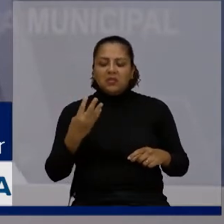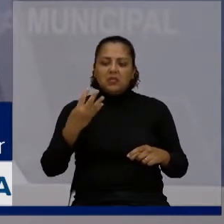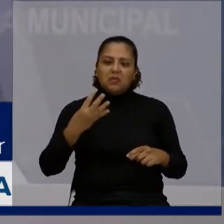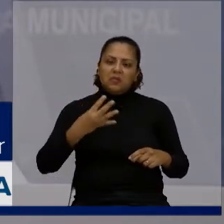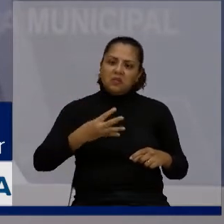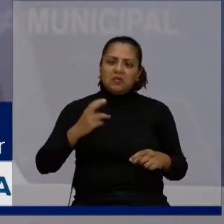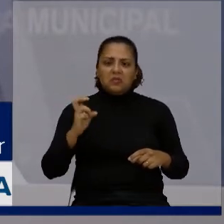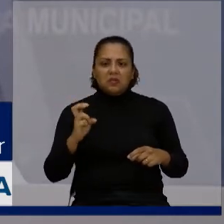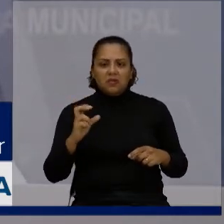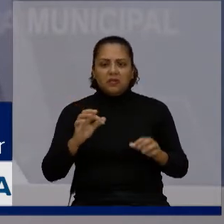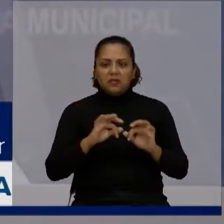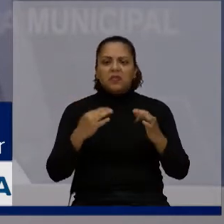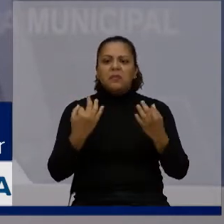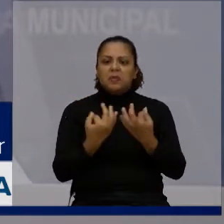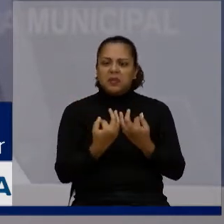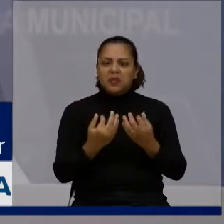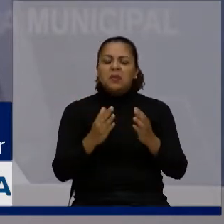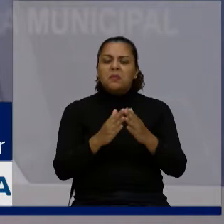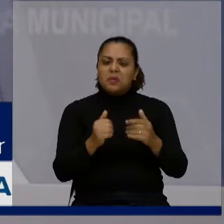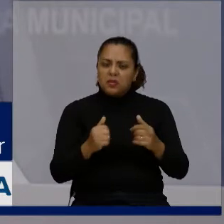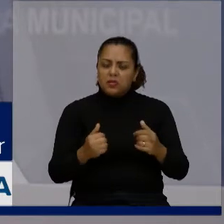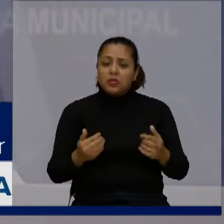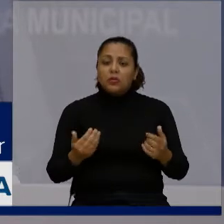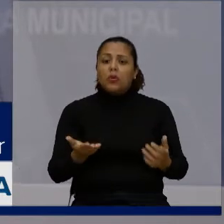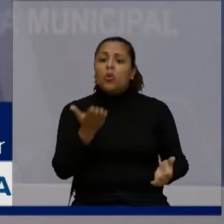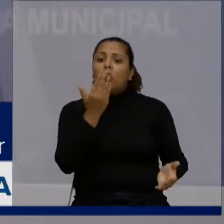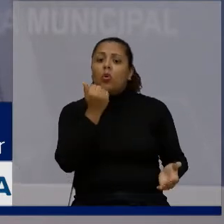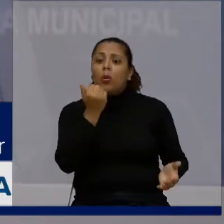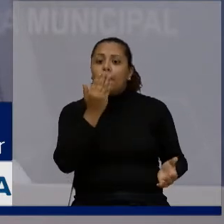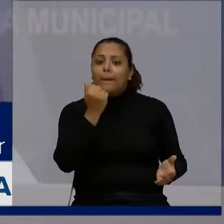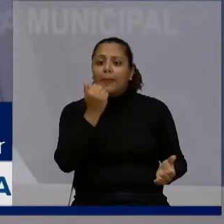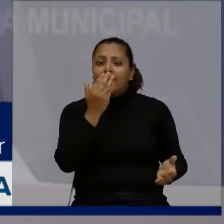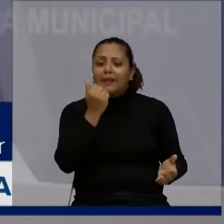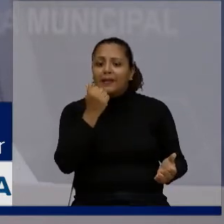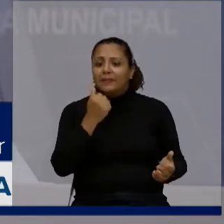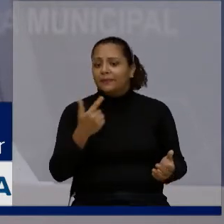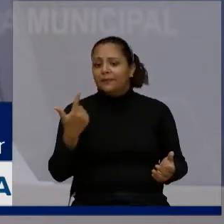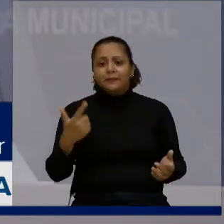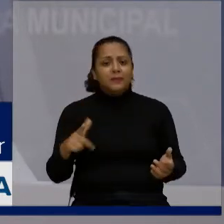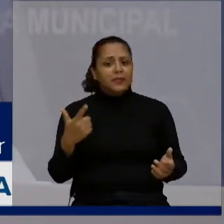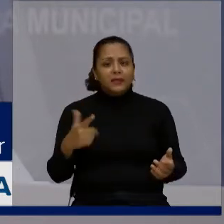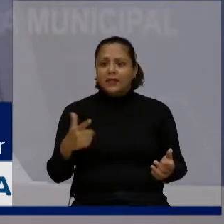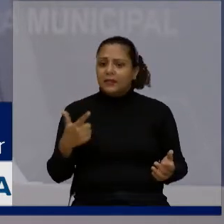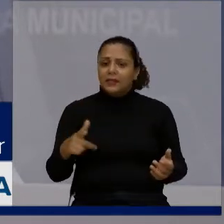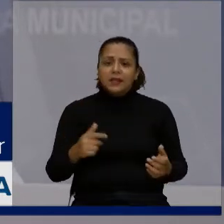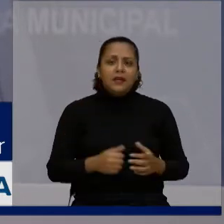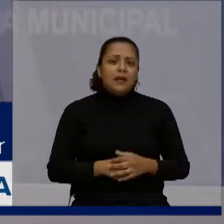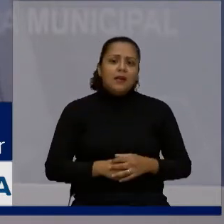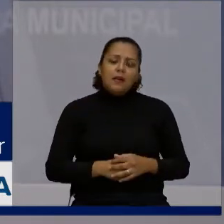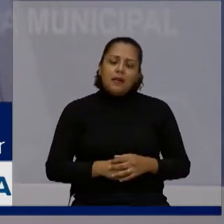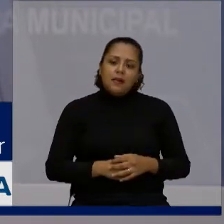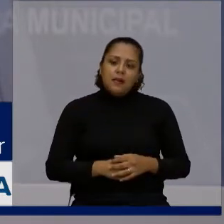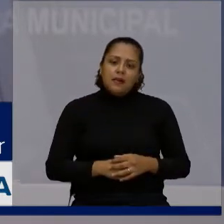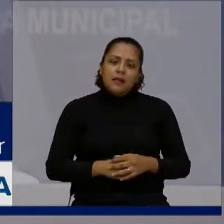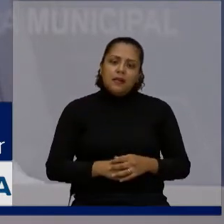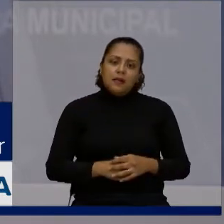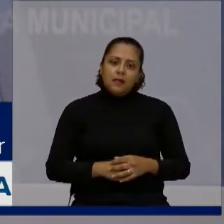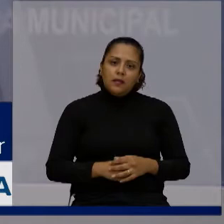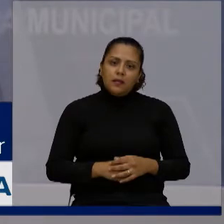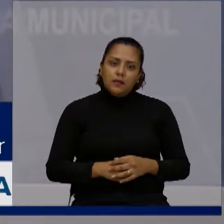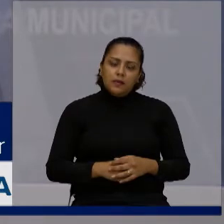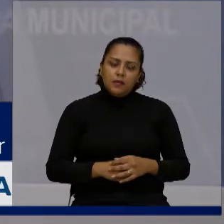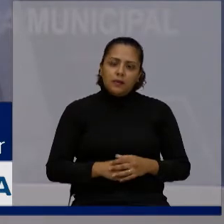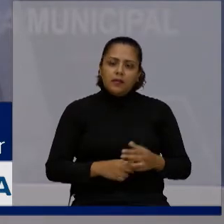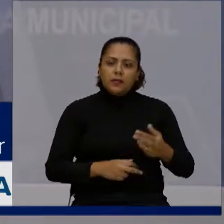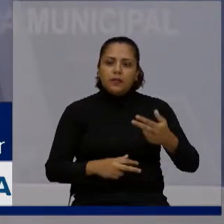pedindo auxílio, cesta básica. Está sem o básico, que é a alimentação. Então, eu vejo que os nossos